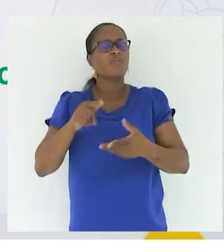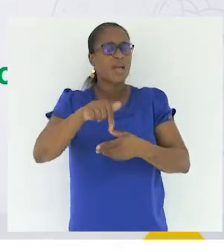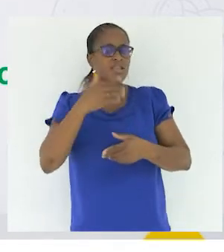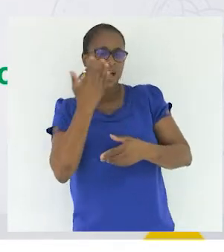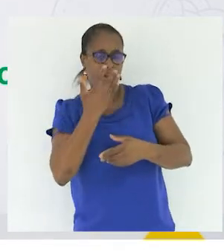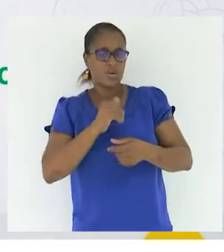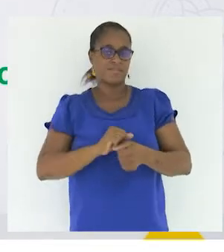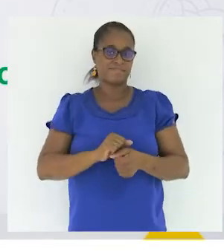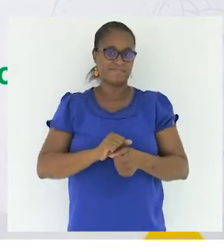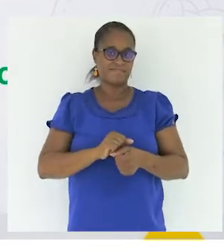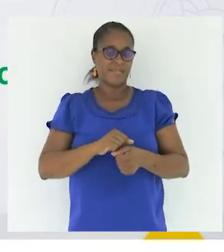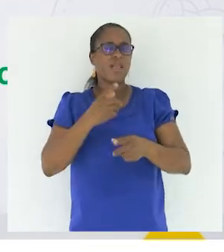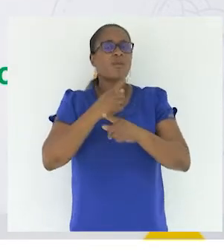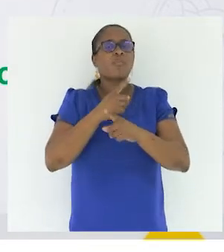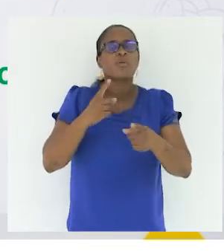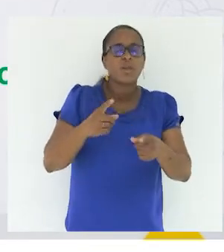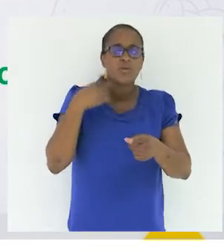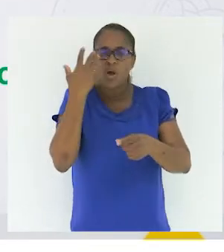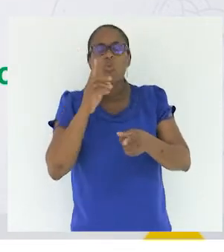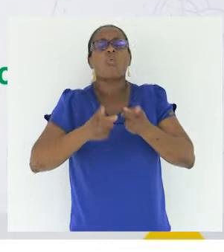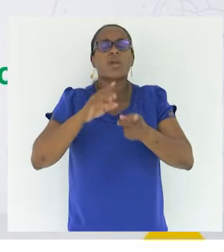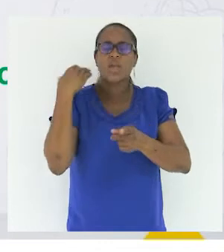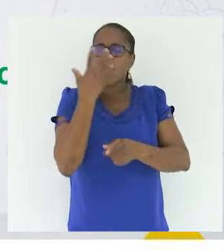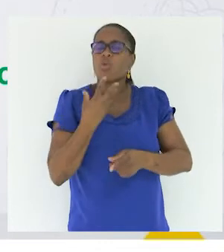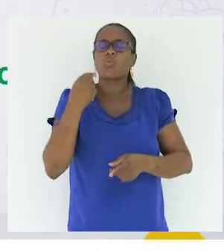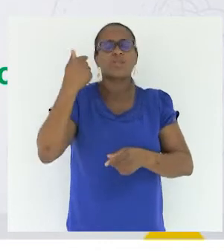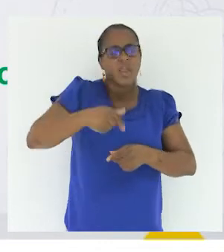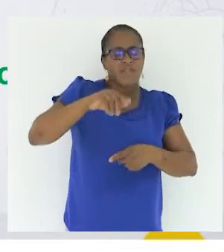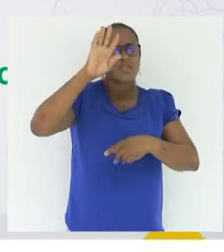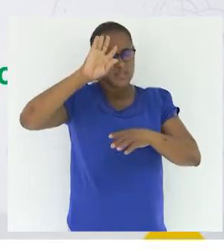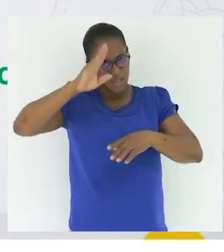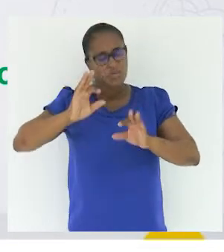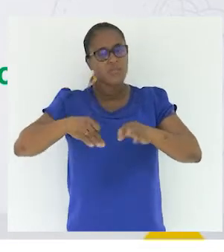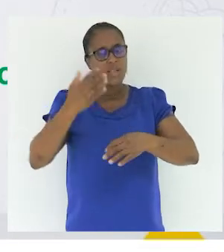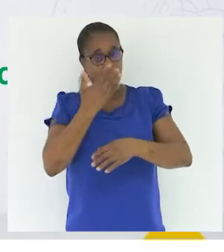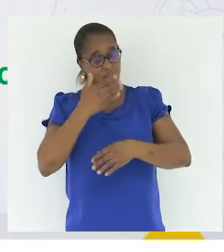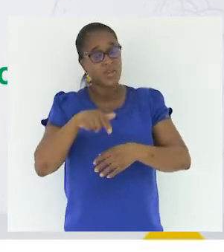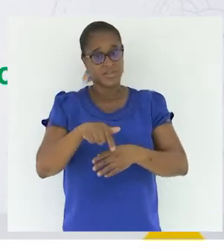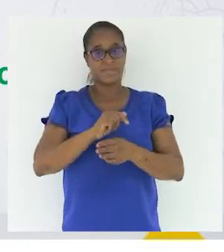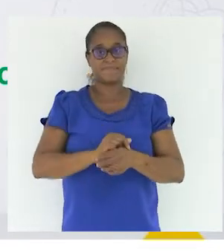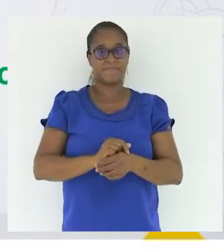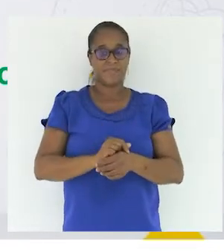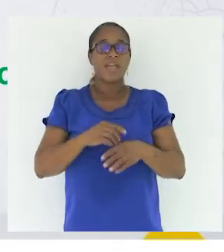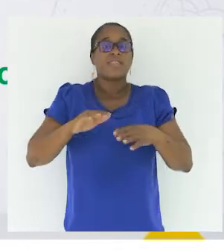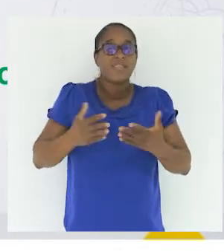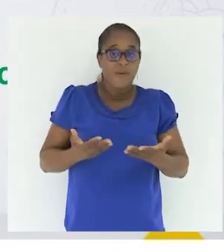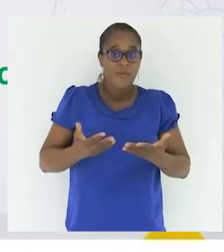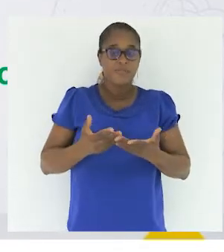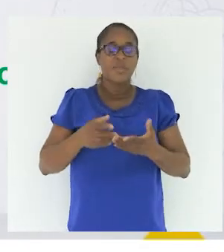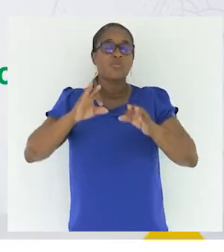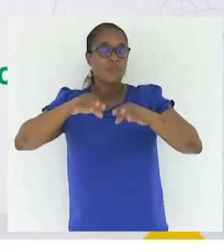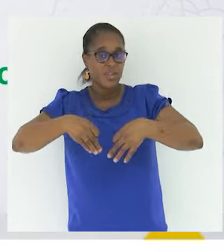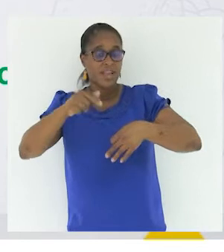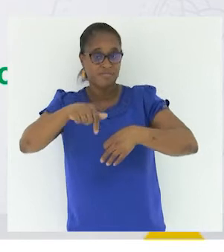esta aula. O que é que o aluno deve saber no final desta aula? Então, no